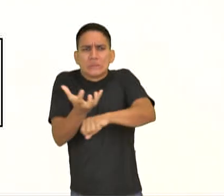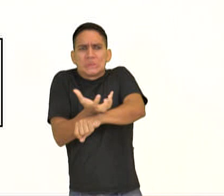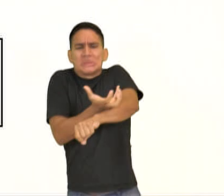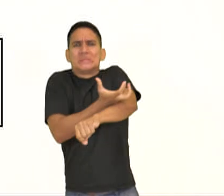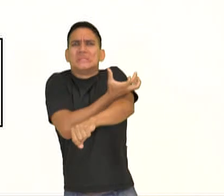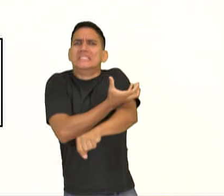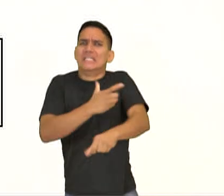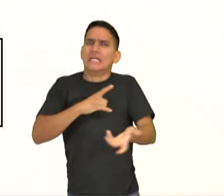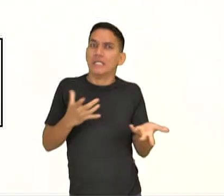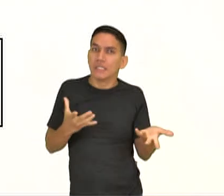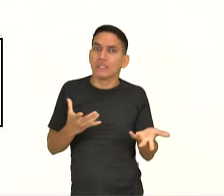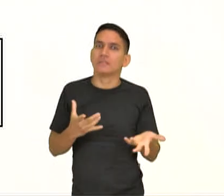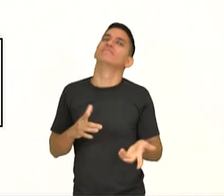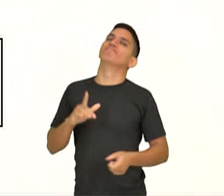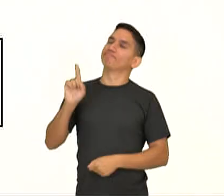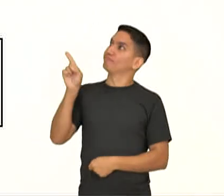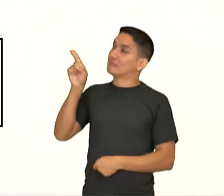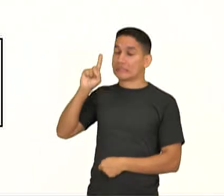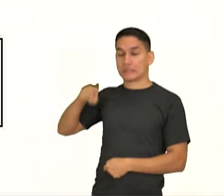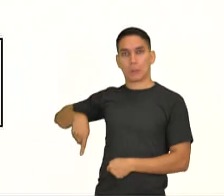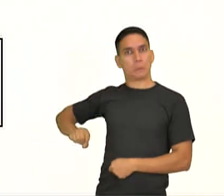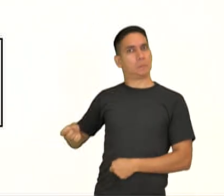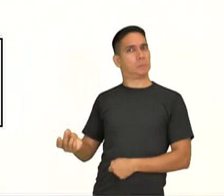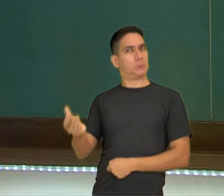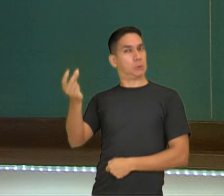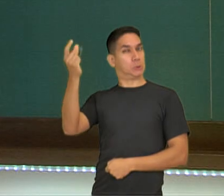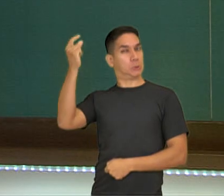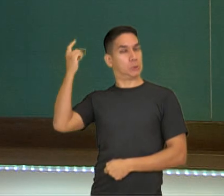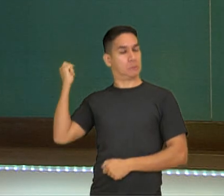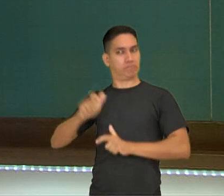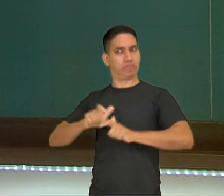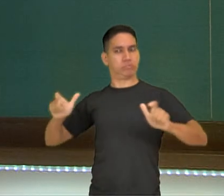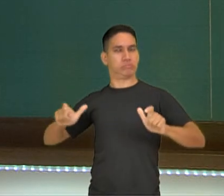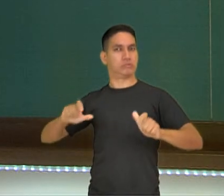árido. Uma das maiores civilizações da antiguidade.